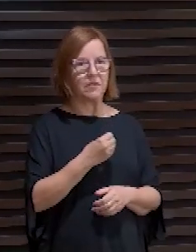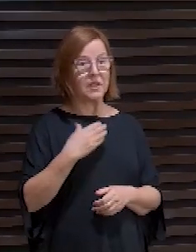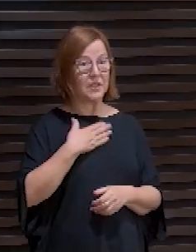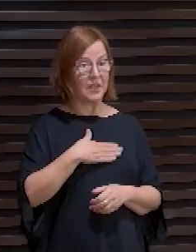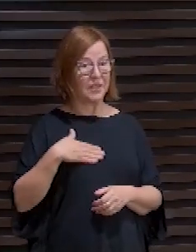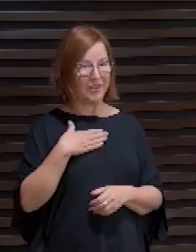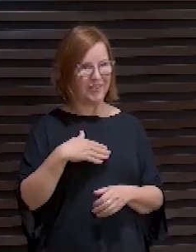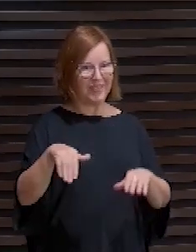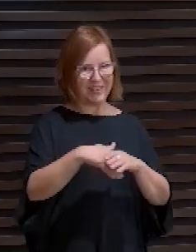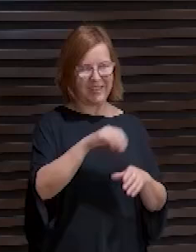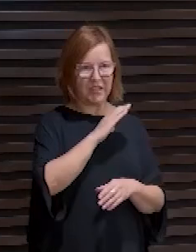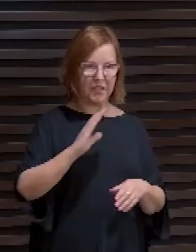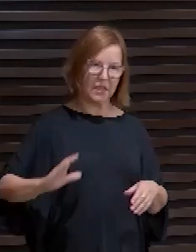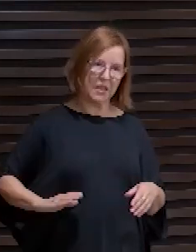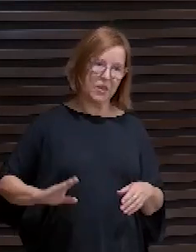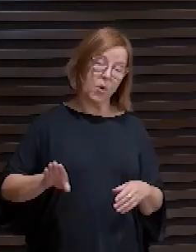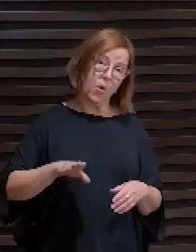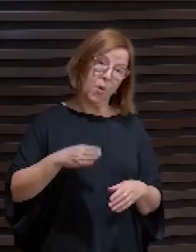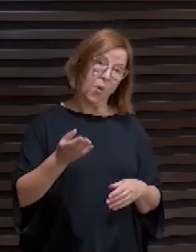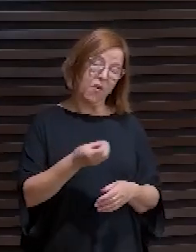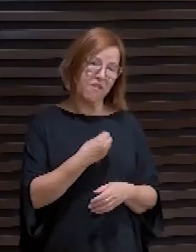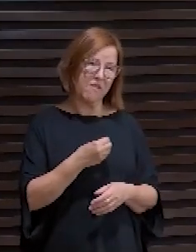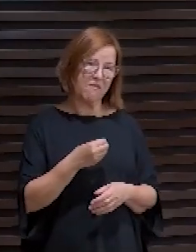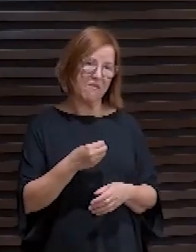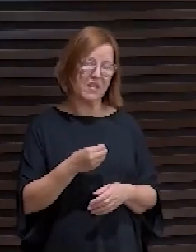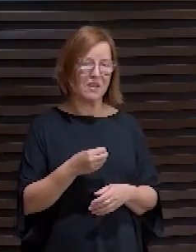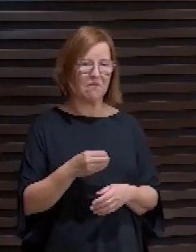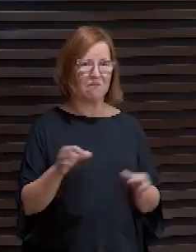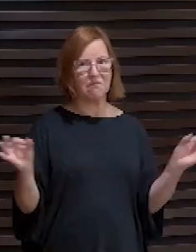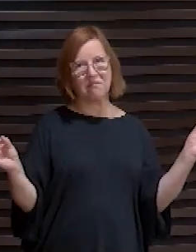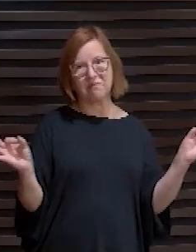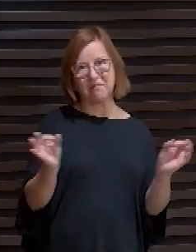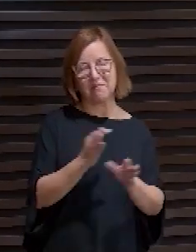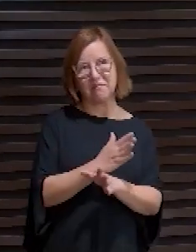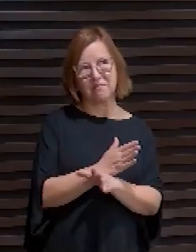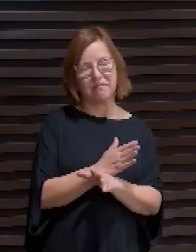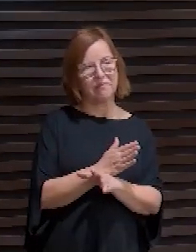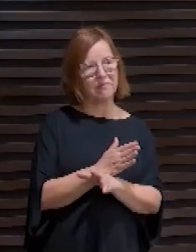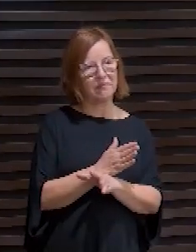satisfeita em Cristo, ou nós podemos viver uma vida totalmente